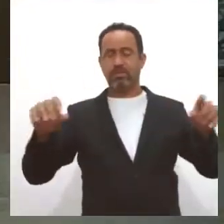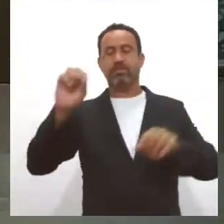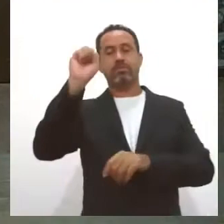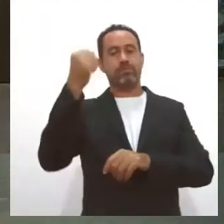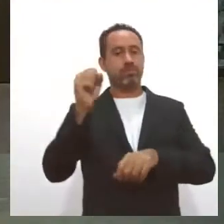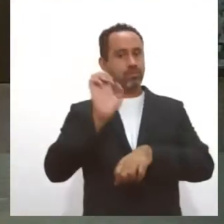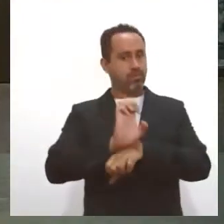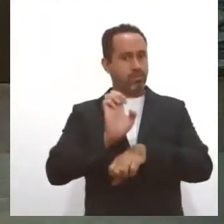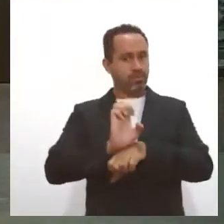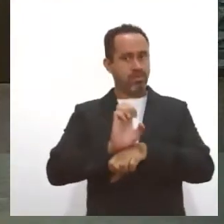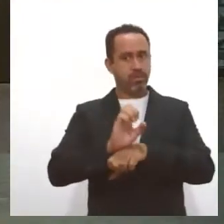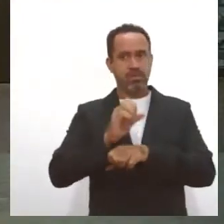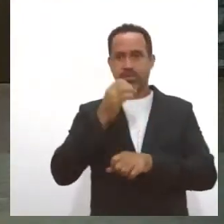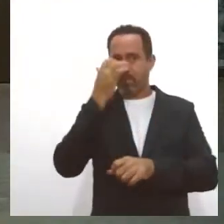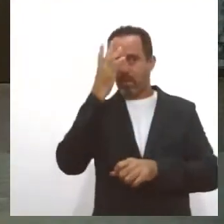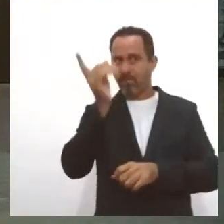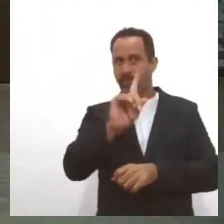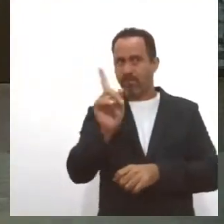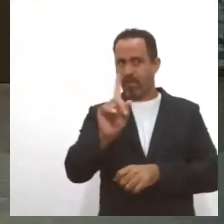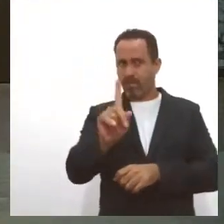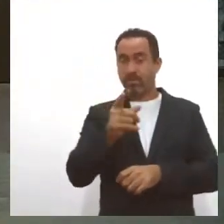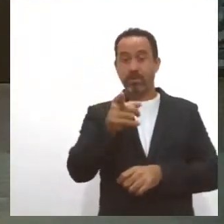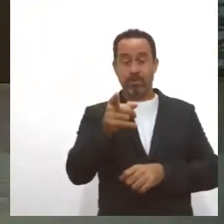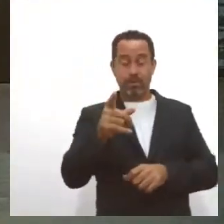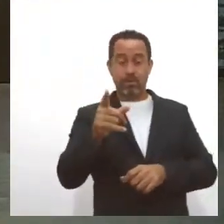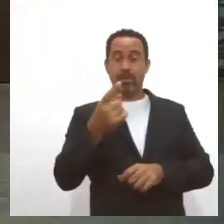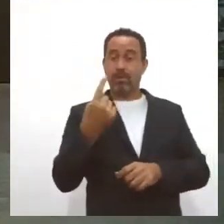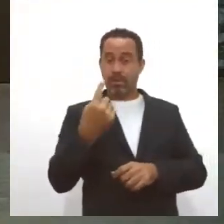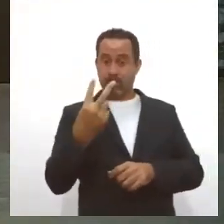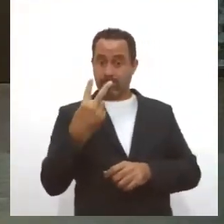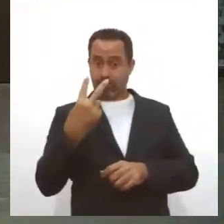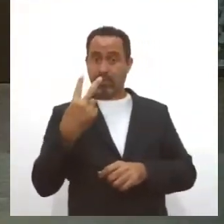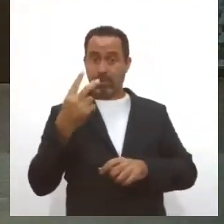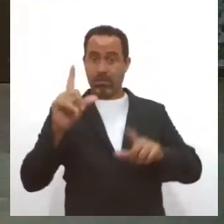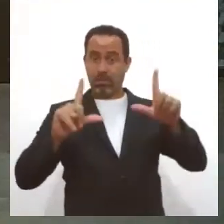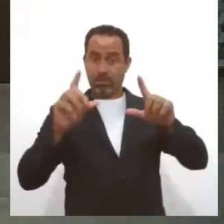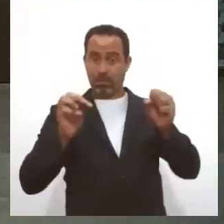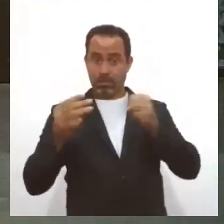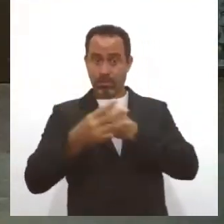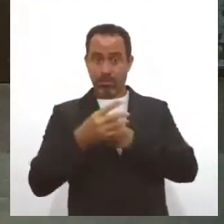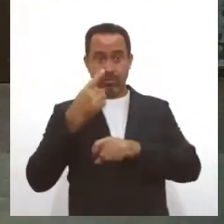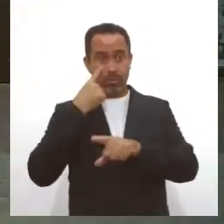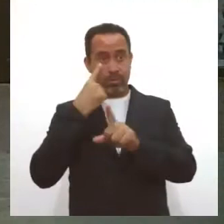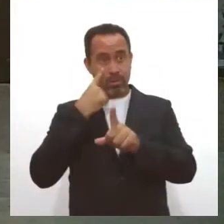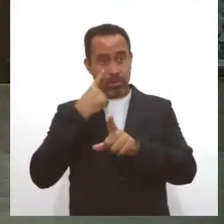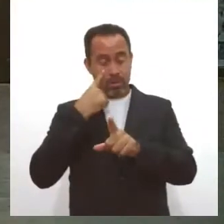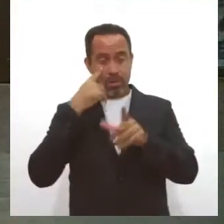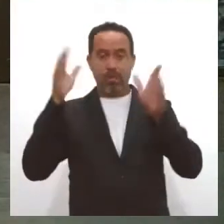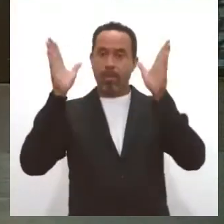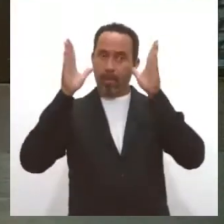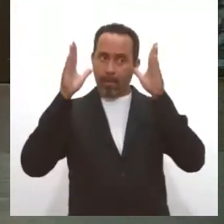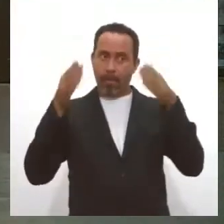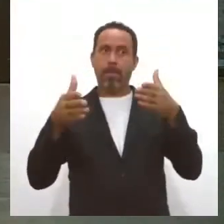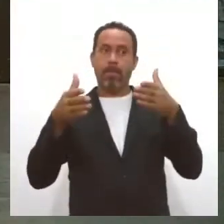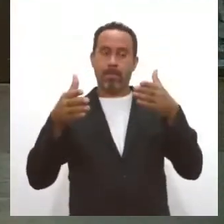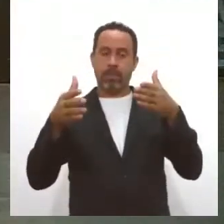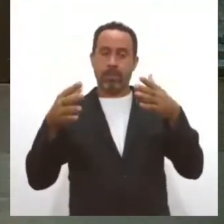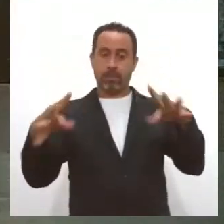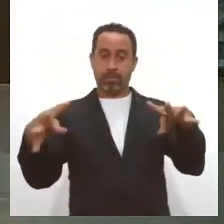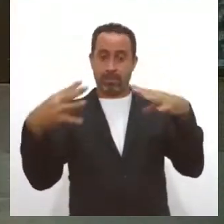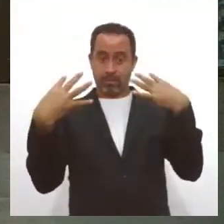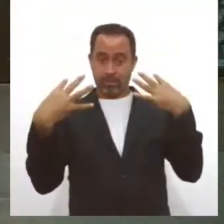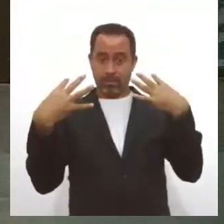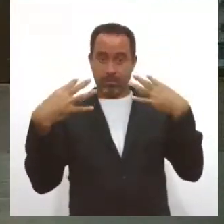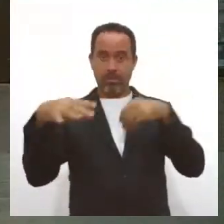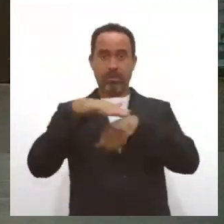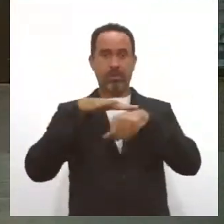está brincadeira, né? Para você que está acompanhando agora o nosso Jornal da Lese, vale ficar atento, né, a toda essa